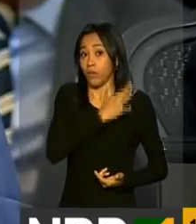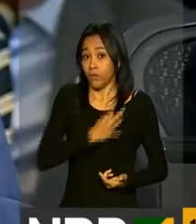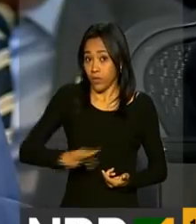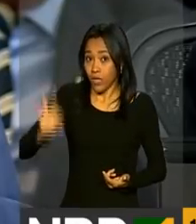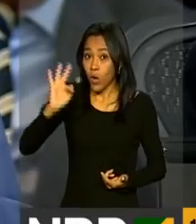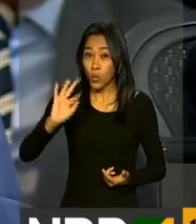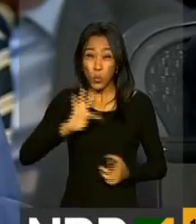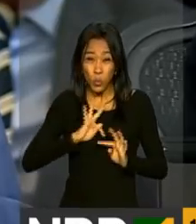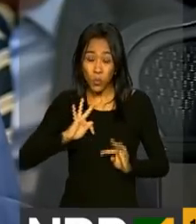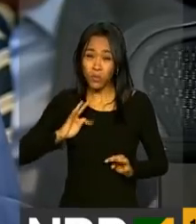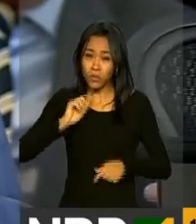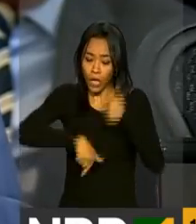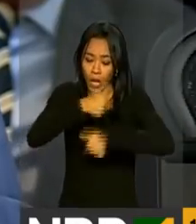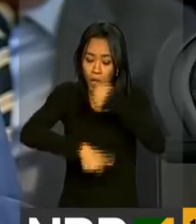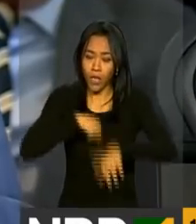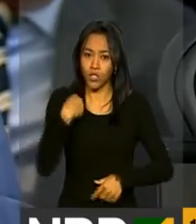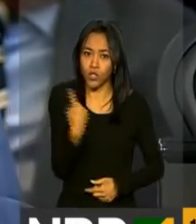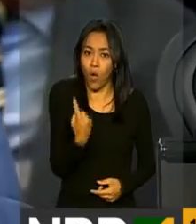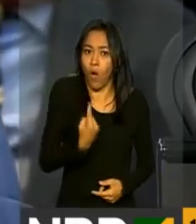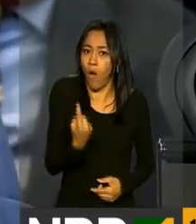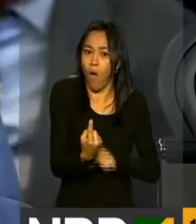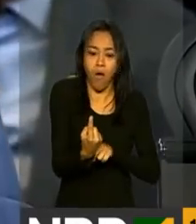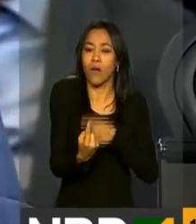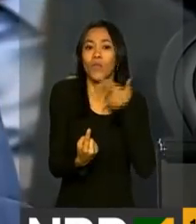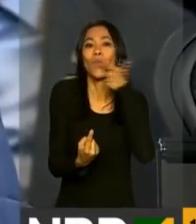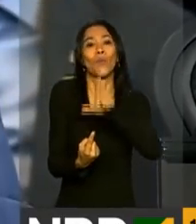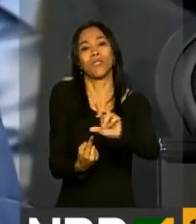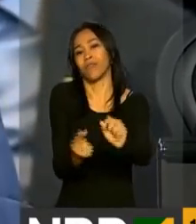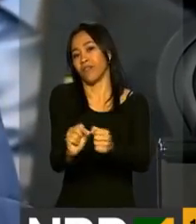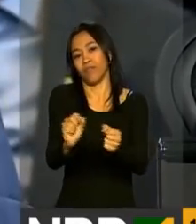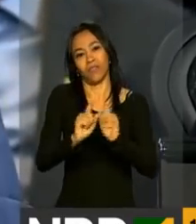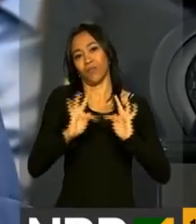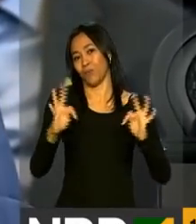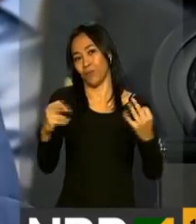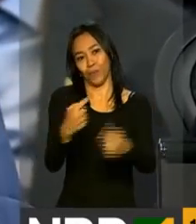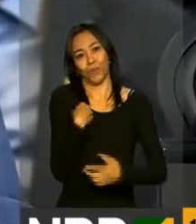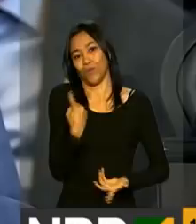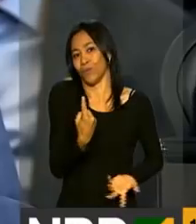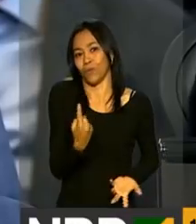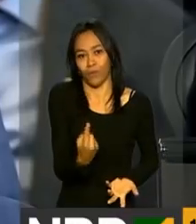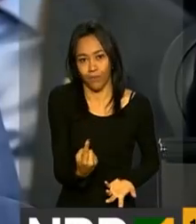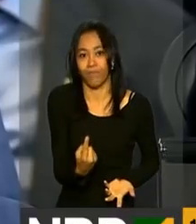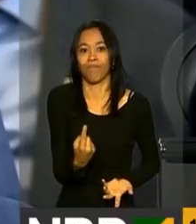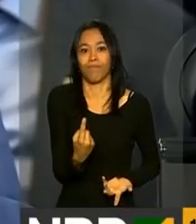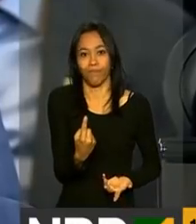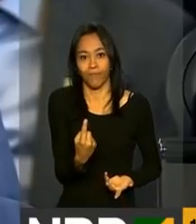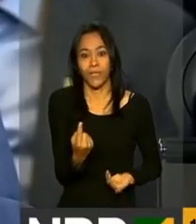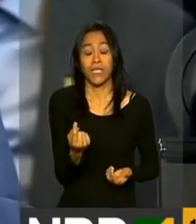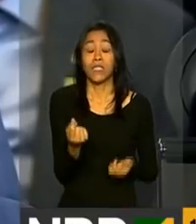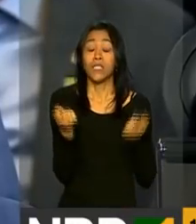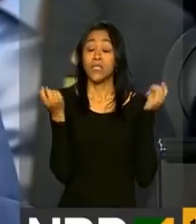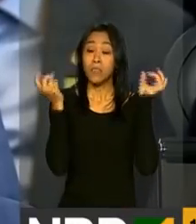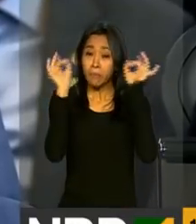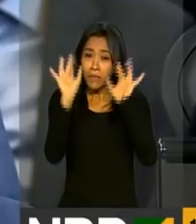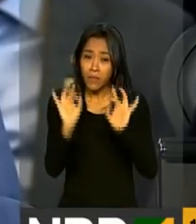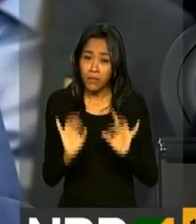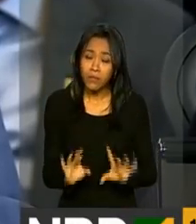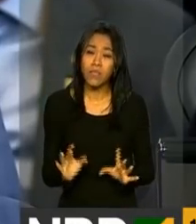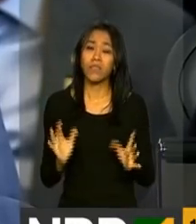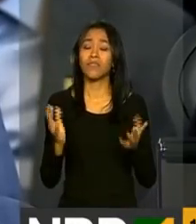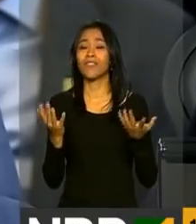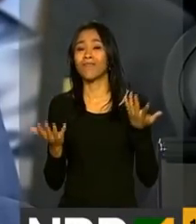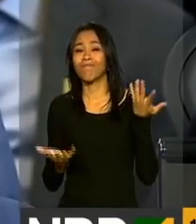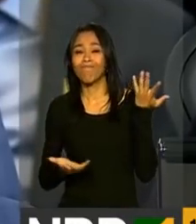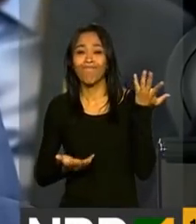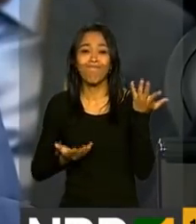consegue fazer tudo sozinho como estado igualmente não consegue fazer tudo sozinho especialmente num clima